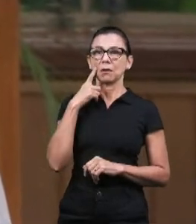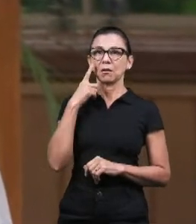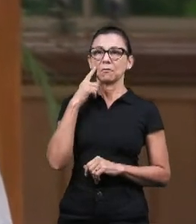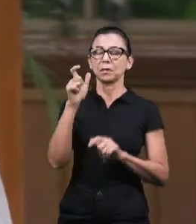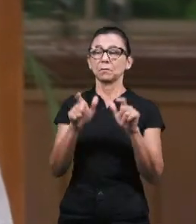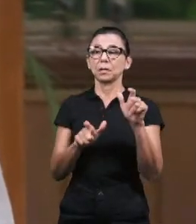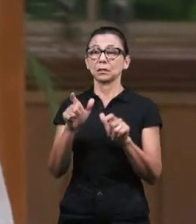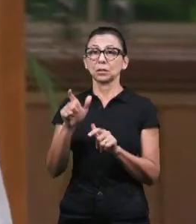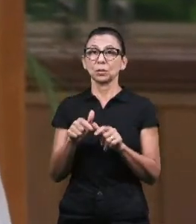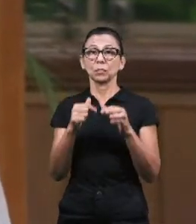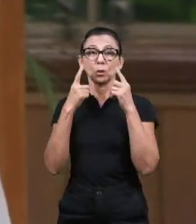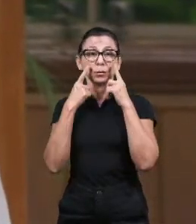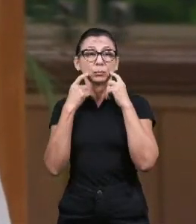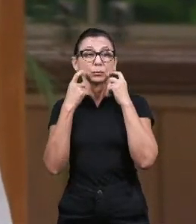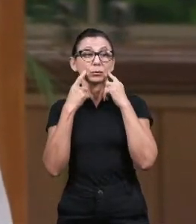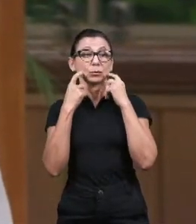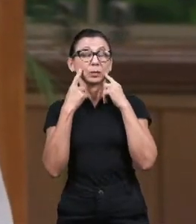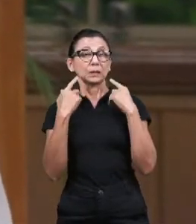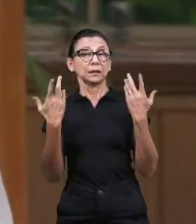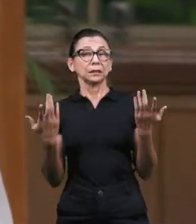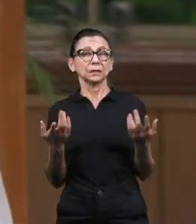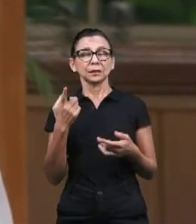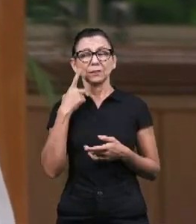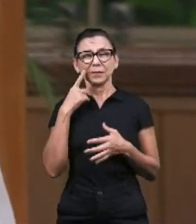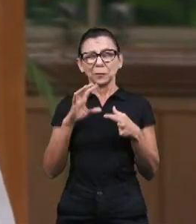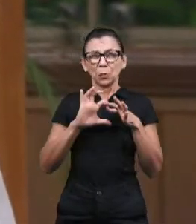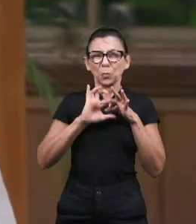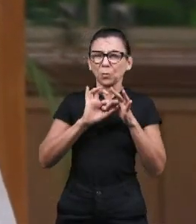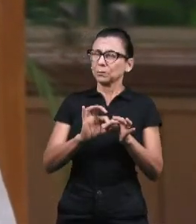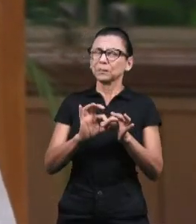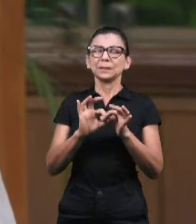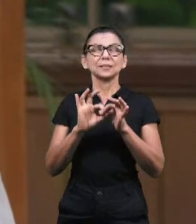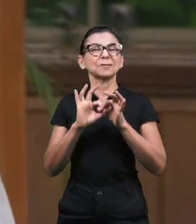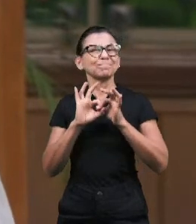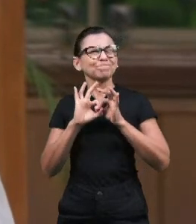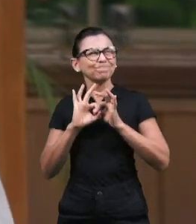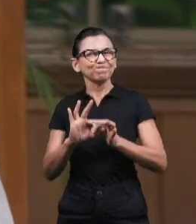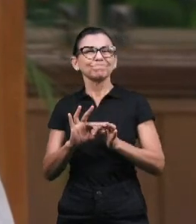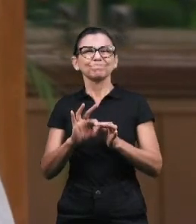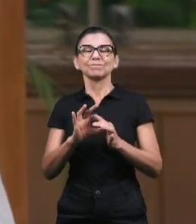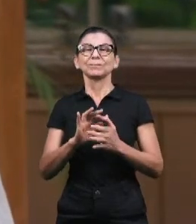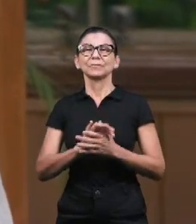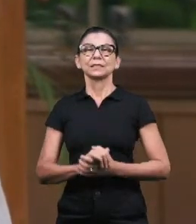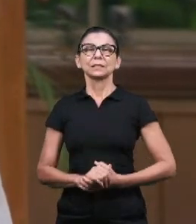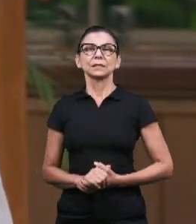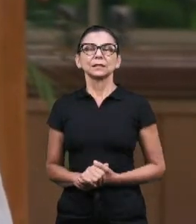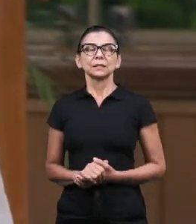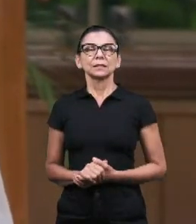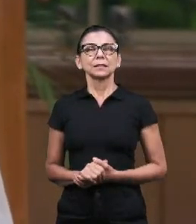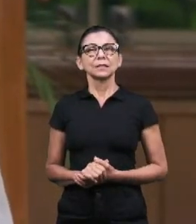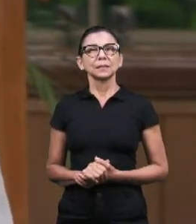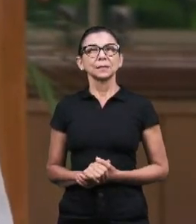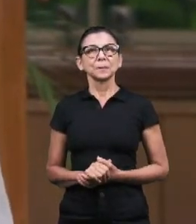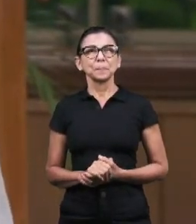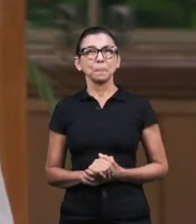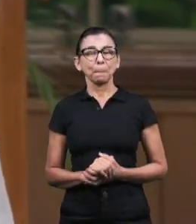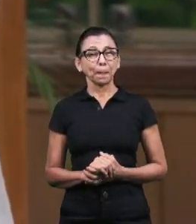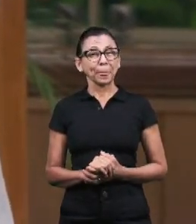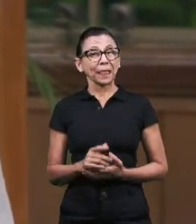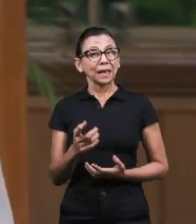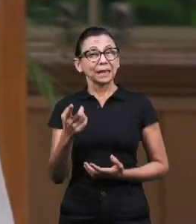até a forma que os irmãos estavam cantando, né? Muito fervorosos, e a vontade que dá é aqueles mesmos